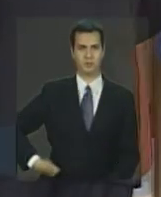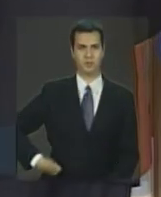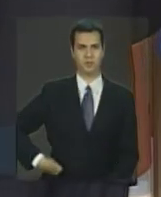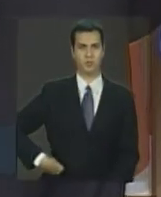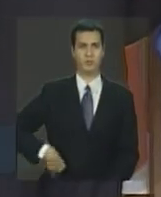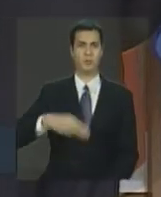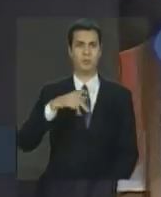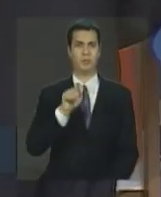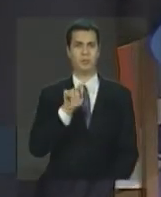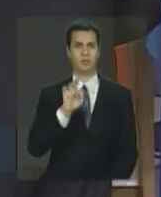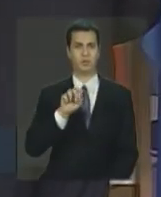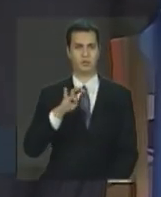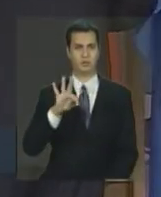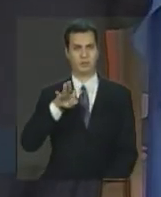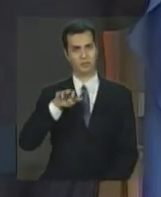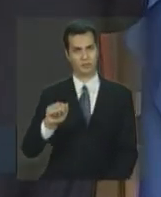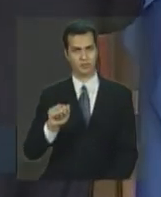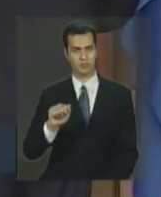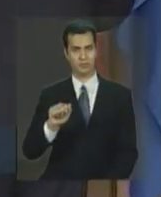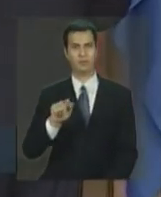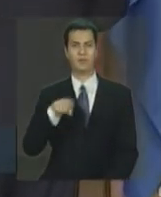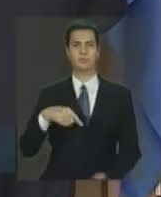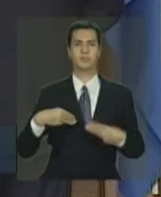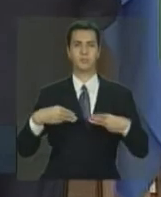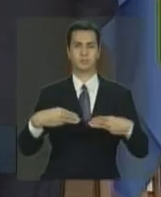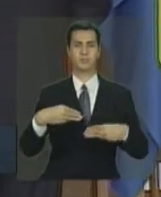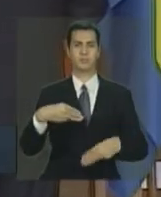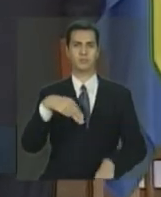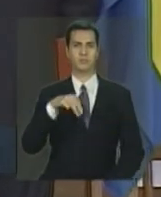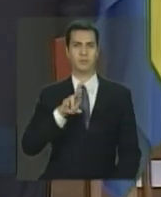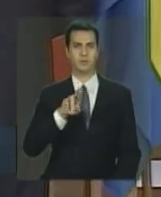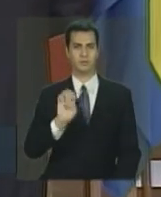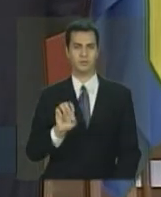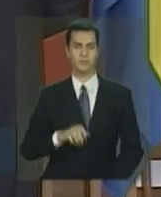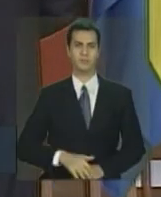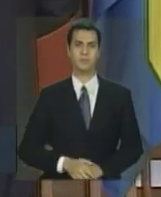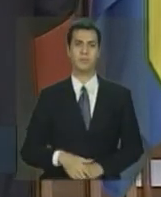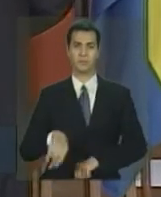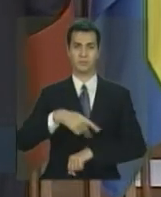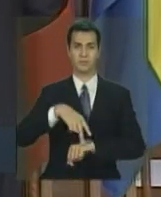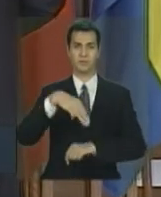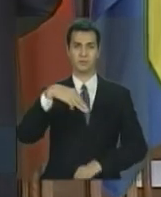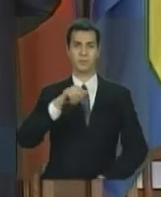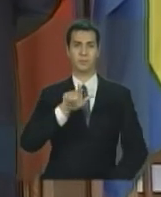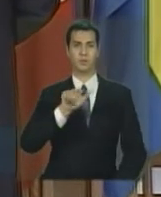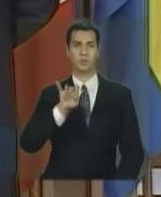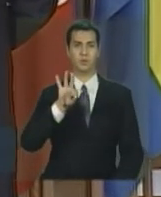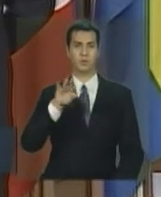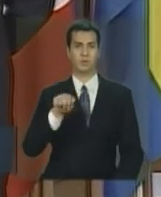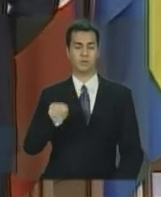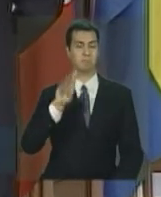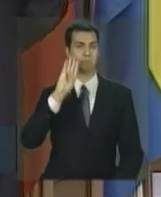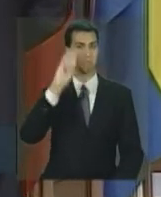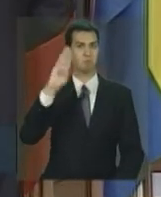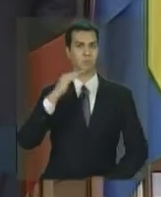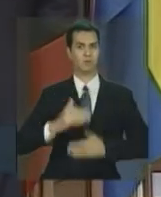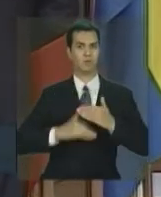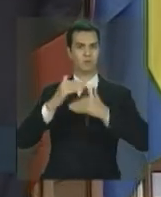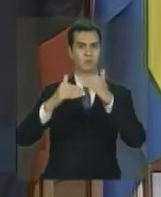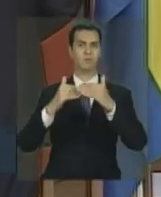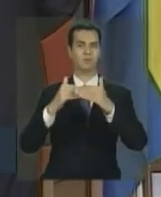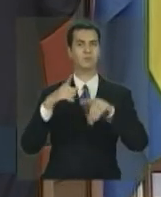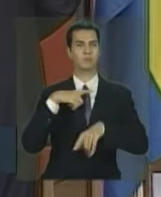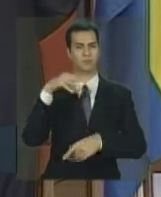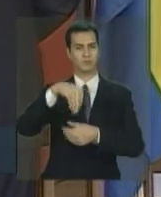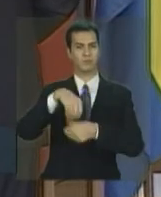Relações Exteriores, Antônio Patriota. Malta é um dos países mais desenvolvidos, localizado no sul do